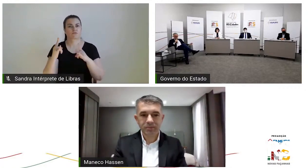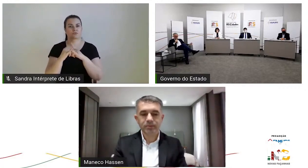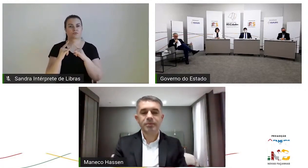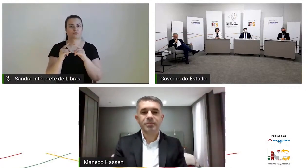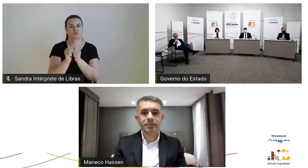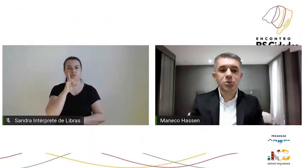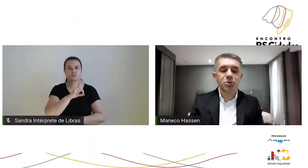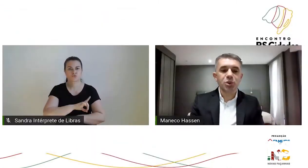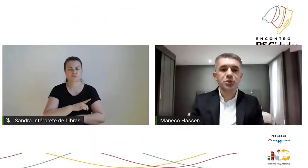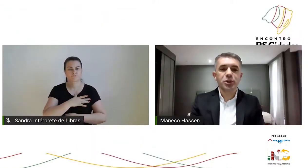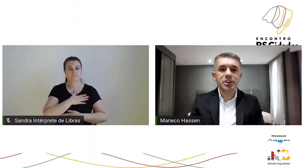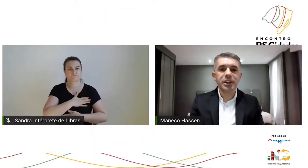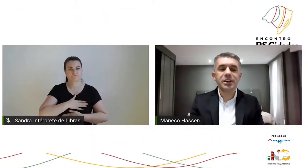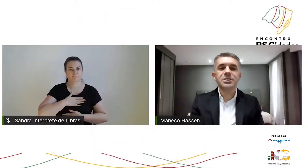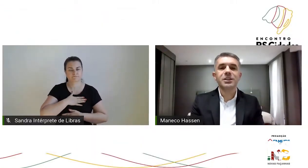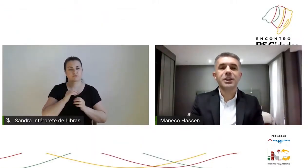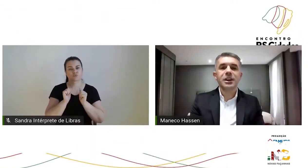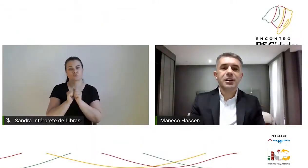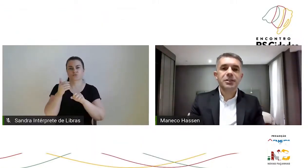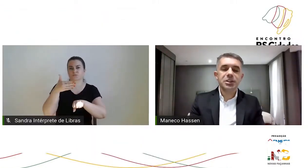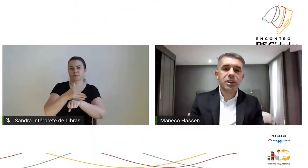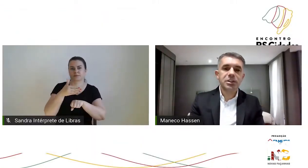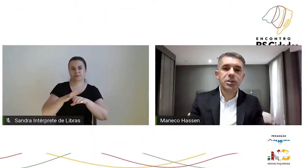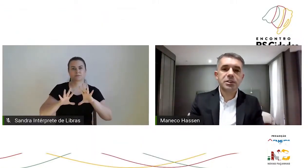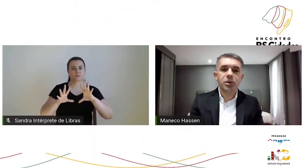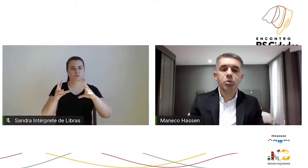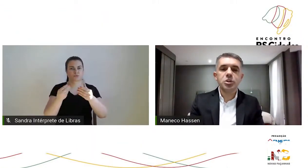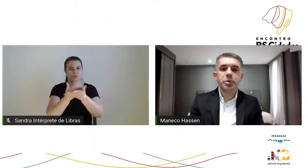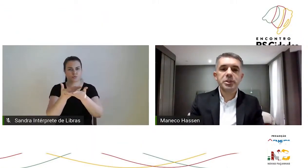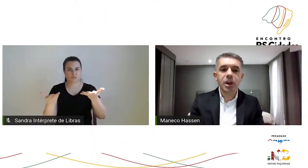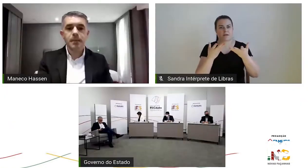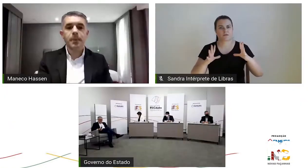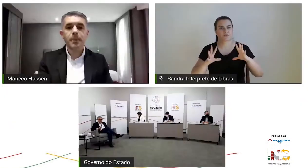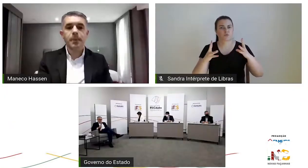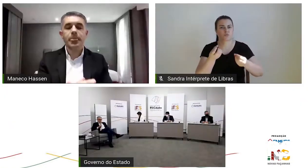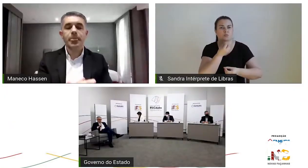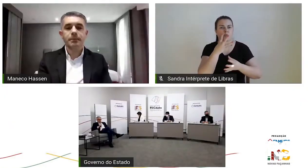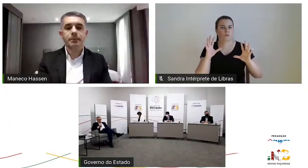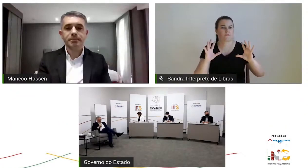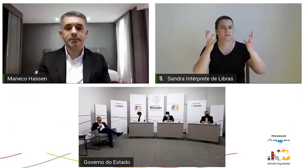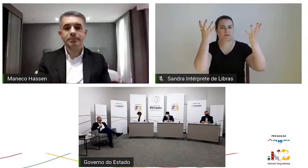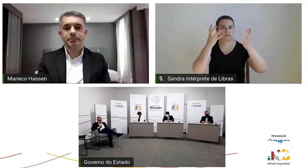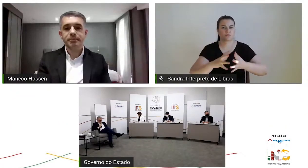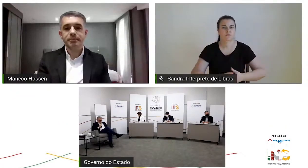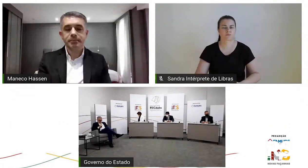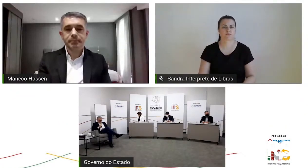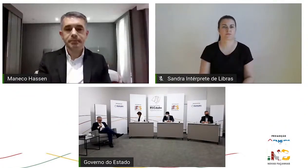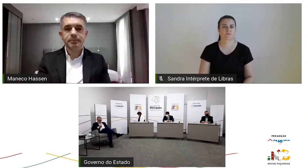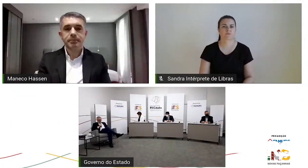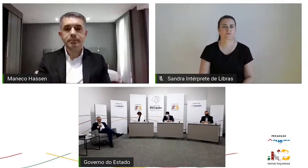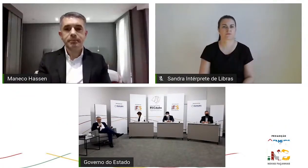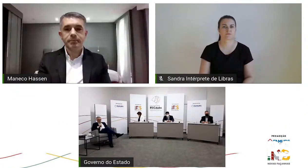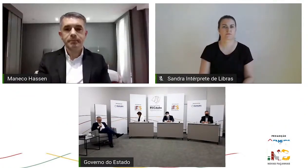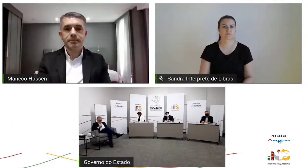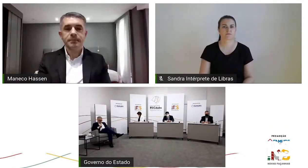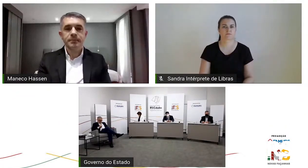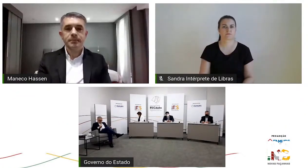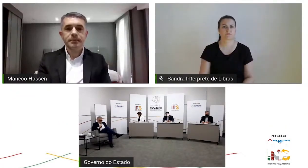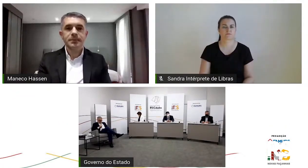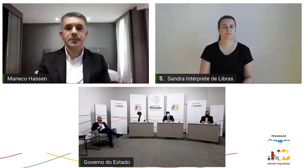oficializou o apoio de gestores municipais ao projeto de manutenção das atuais alíquotas de ICMS,